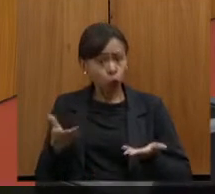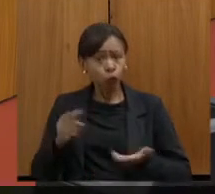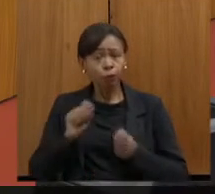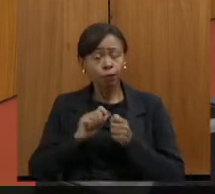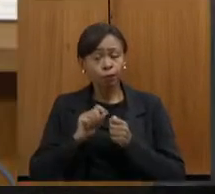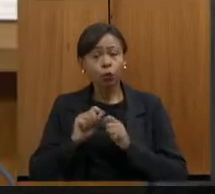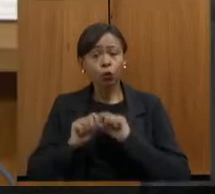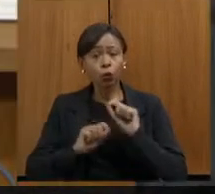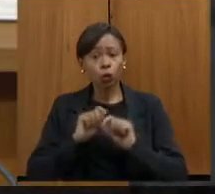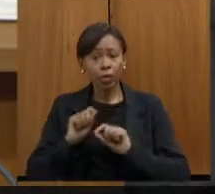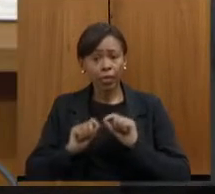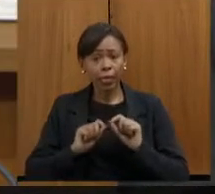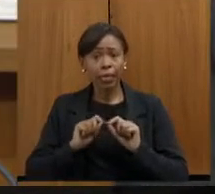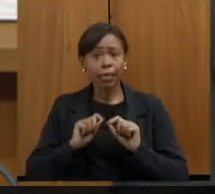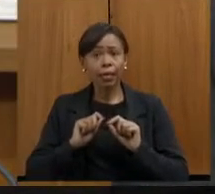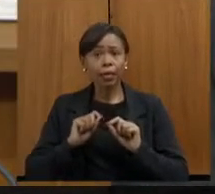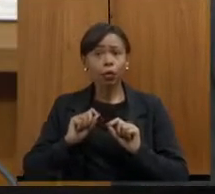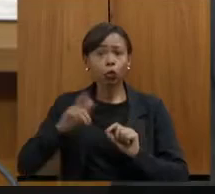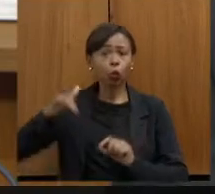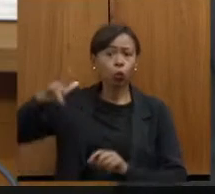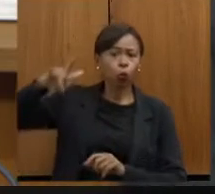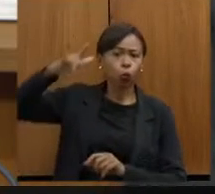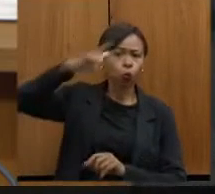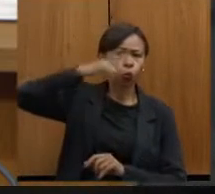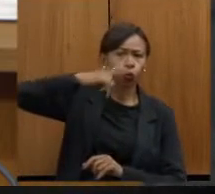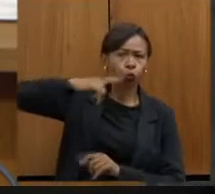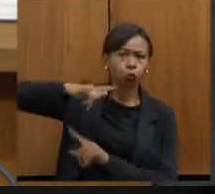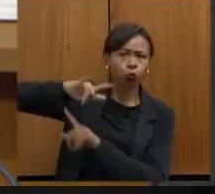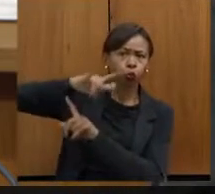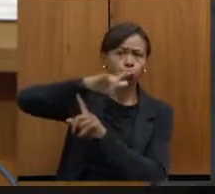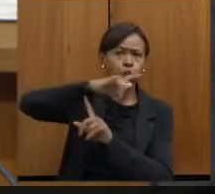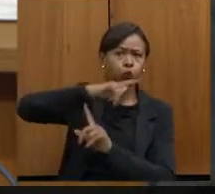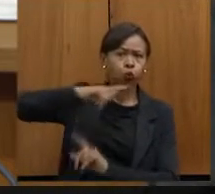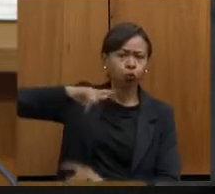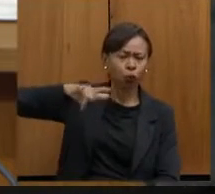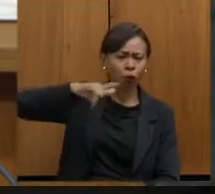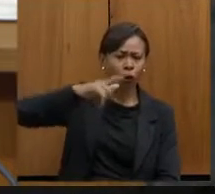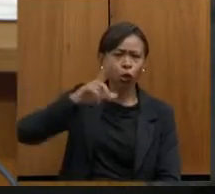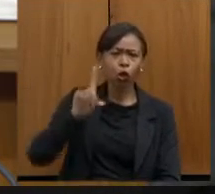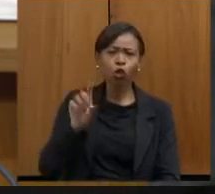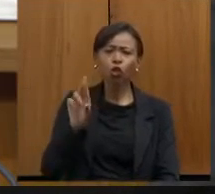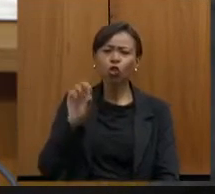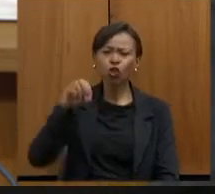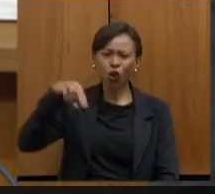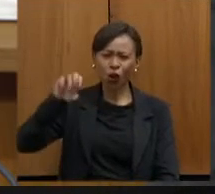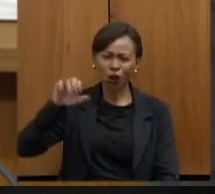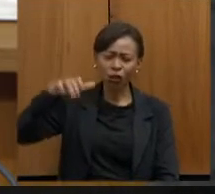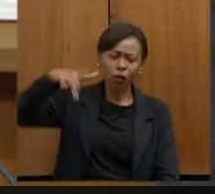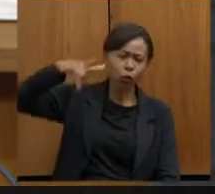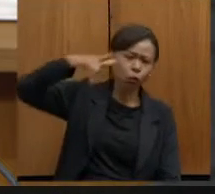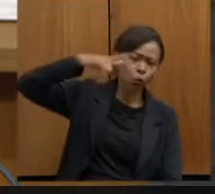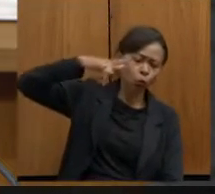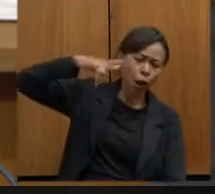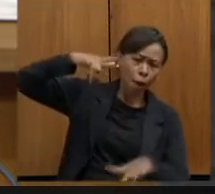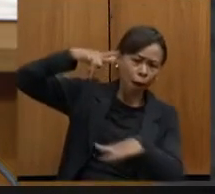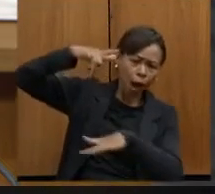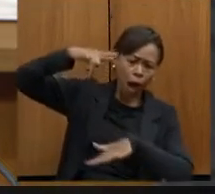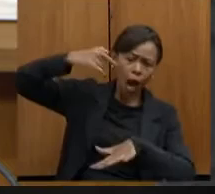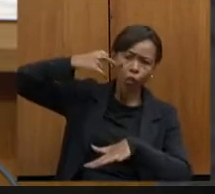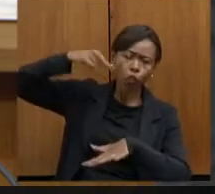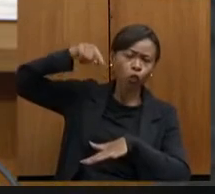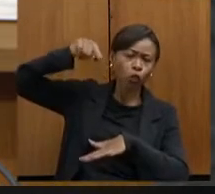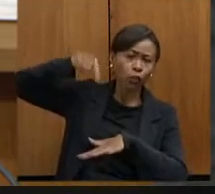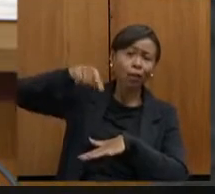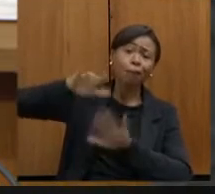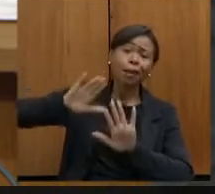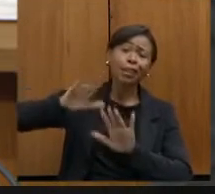a viabilidade do voo pelo drone nesse bairro. Ela ficou baixa com o equipamento que a gente tem na agência. Então, nós vamos precisar de